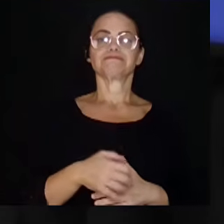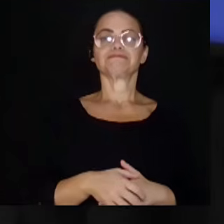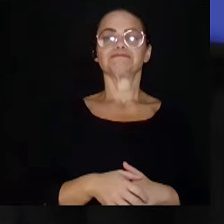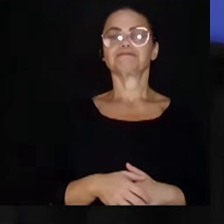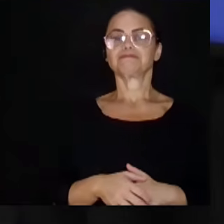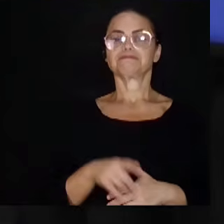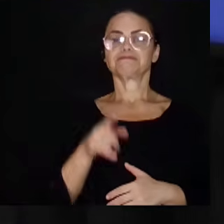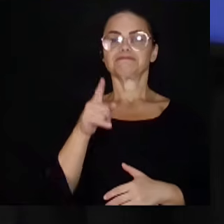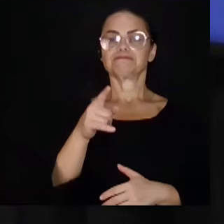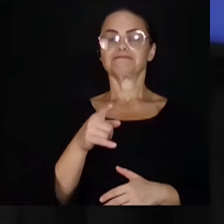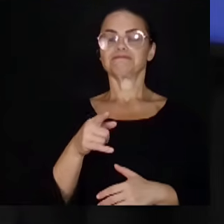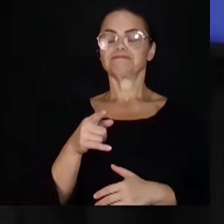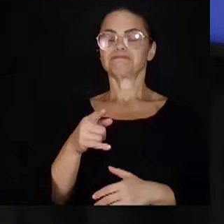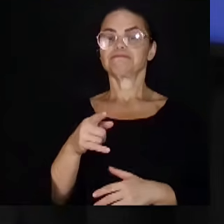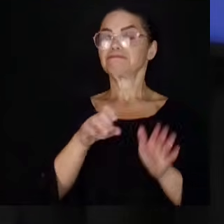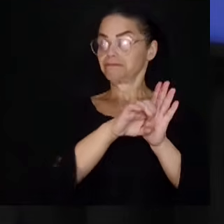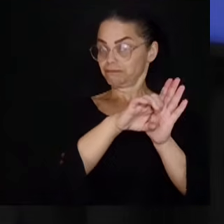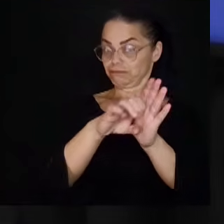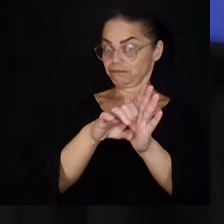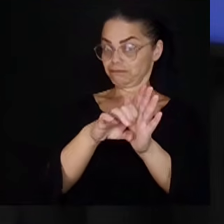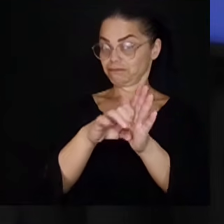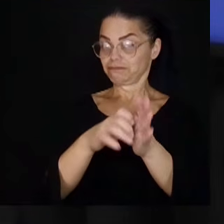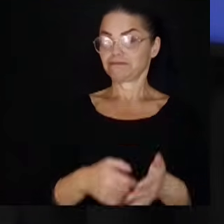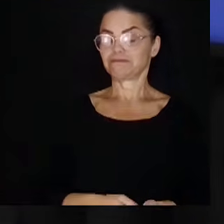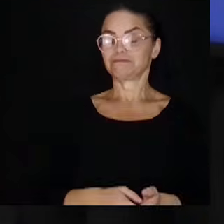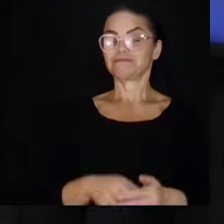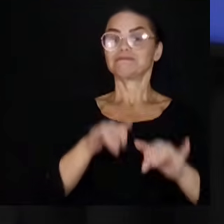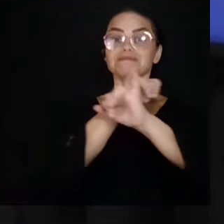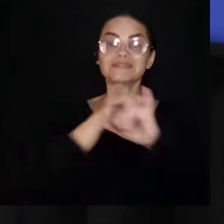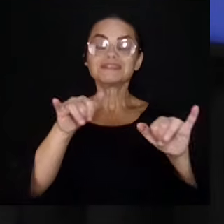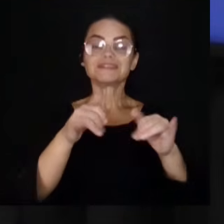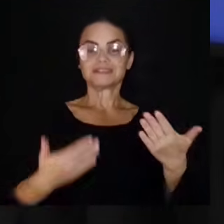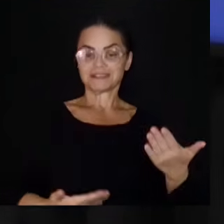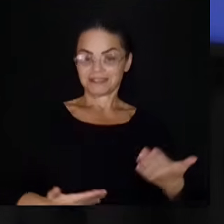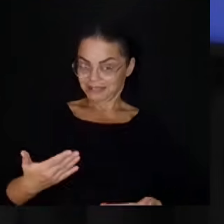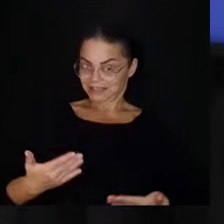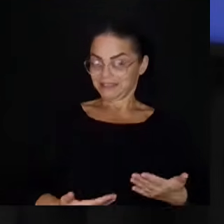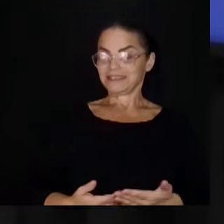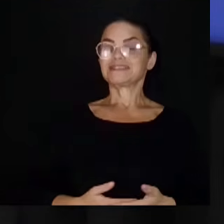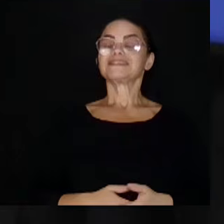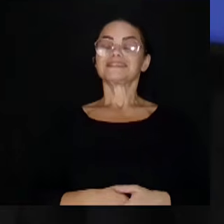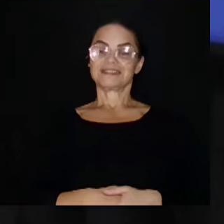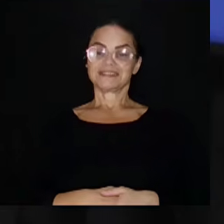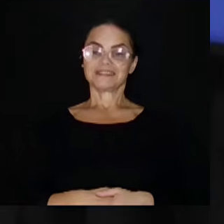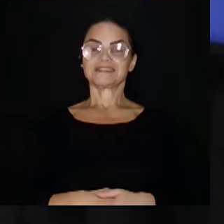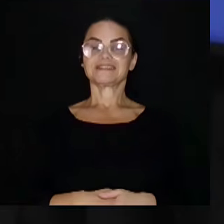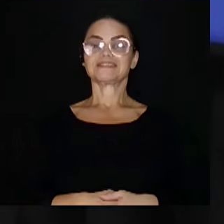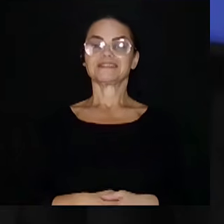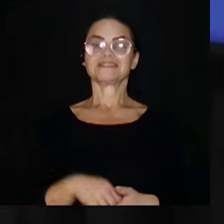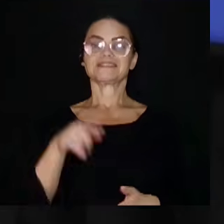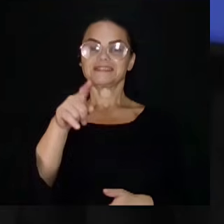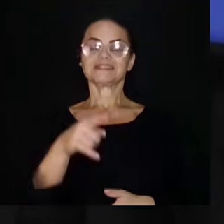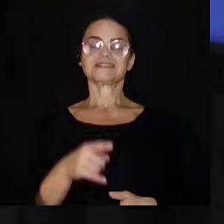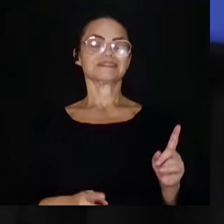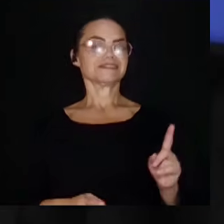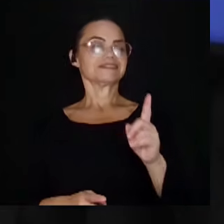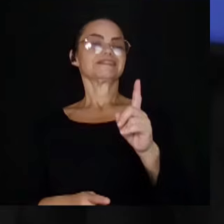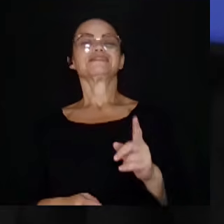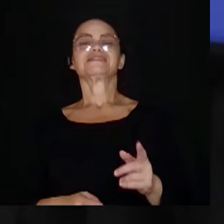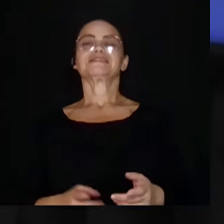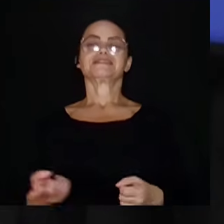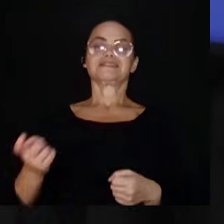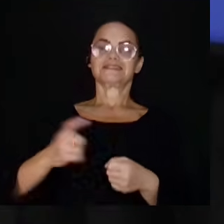inspiração, né? Deixa um recado para os servidores, para as servidoras, né, que estão chegando no serviço público, que